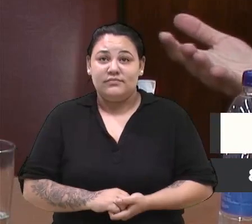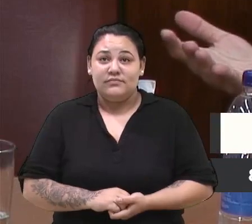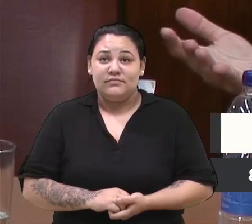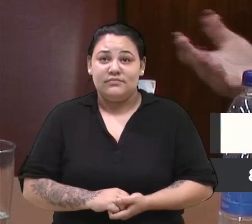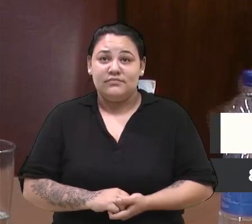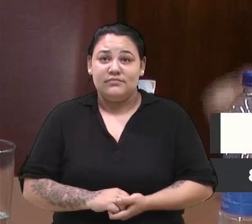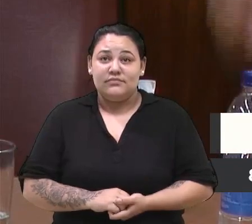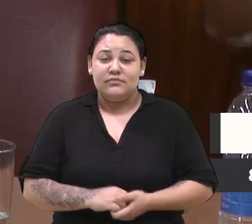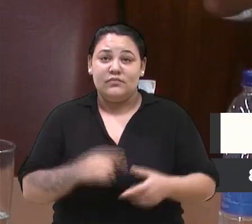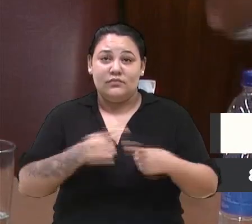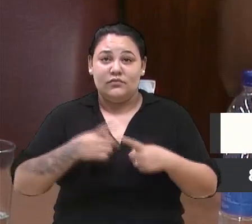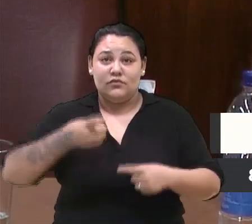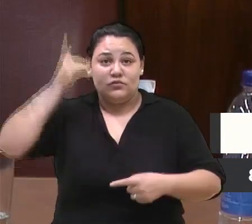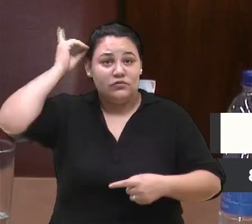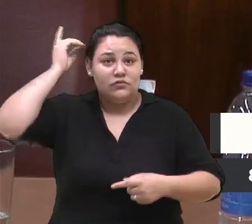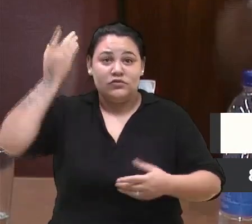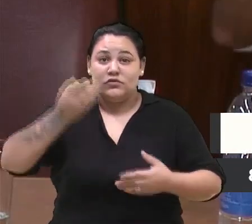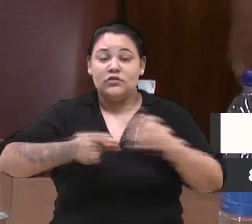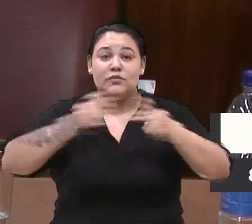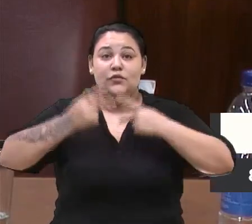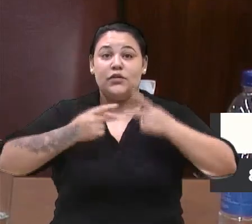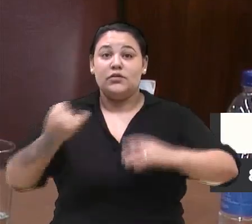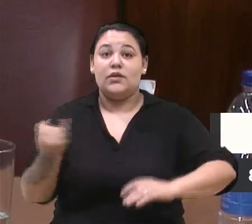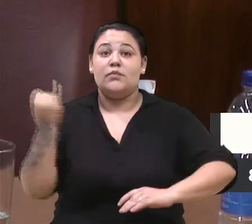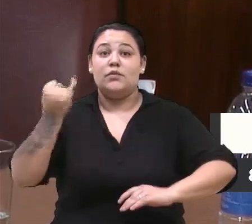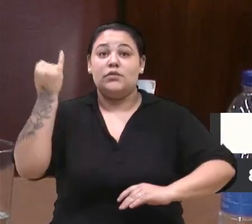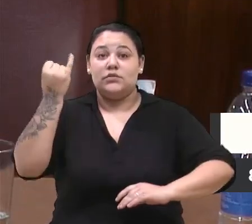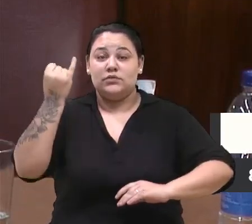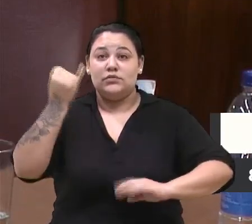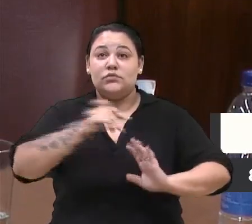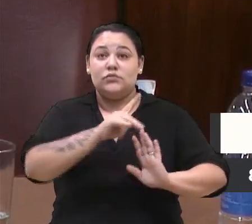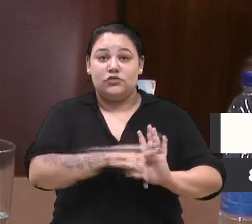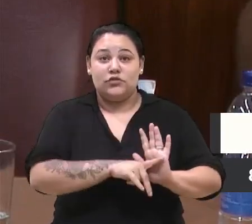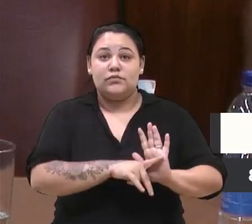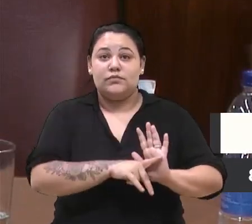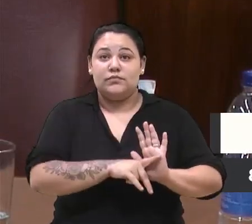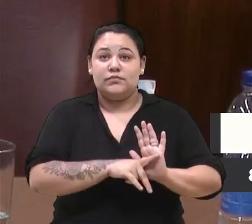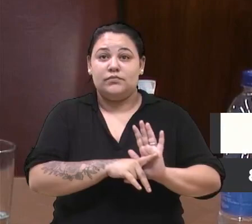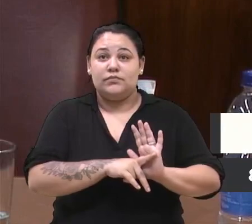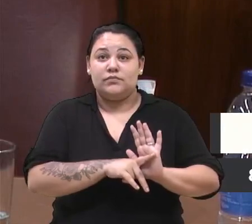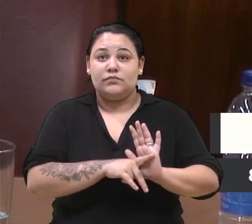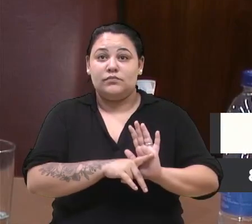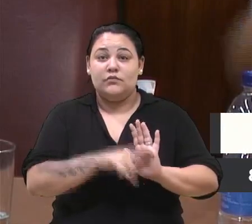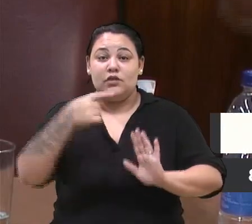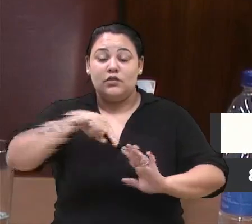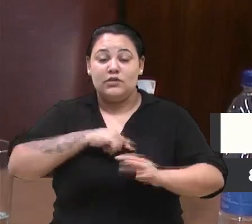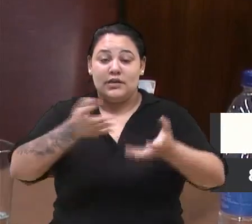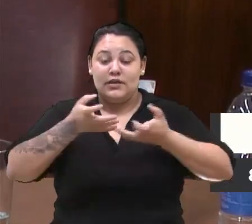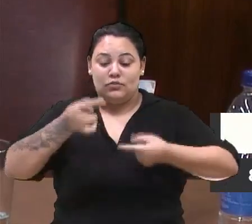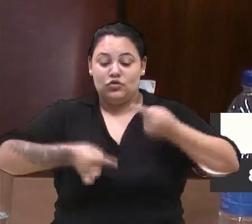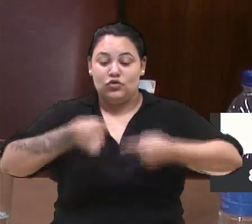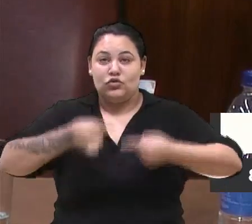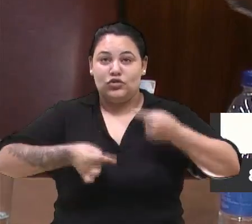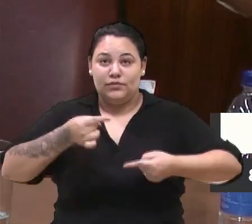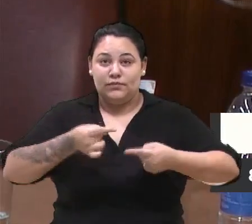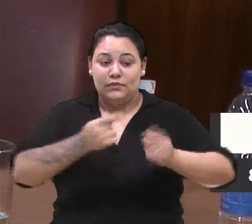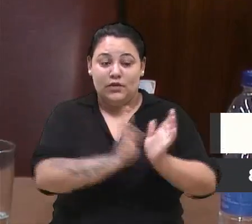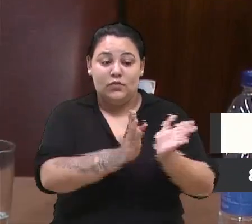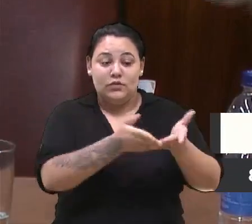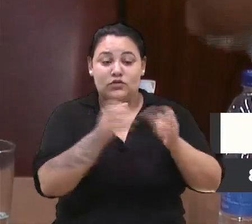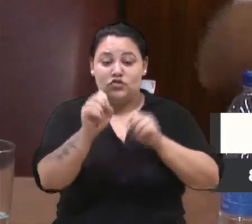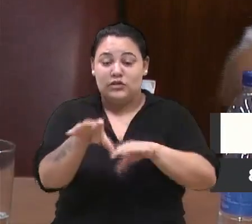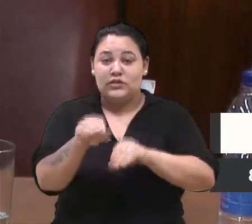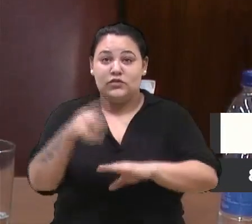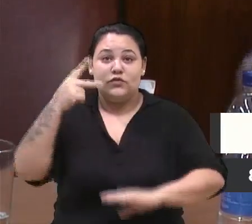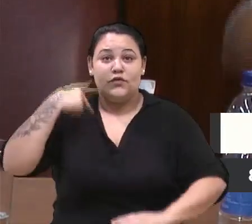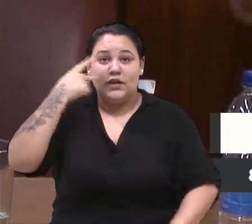Nós estamos falando da importância do projeto, nós estamos querendo discutir. Na comissão de educação, para o vereador Rafael Bueno,